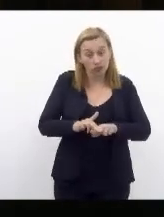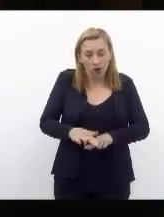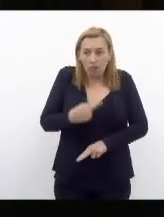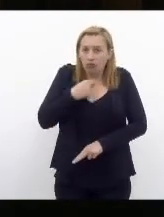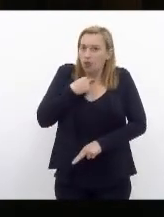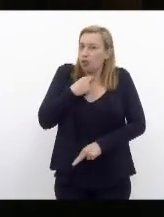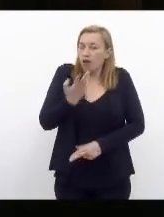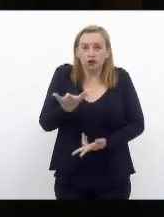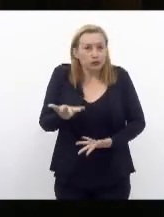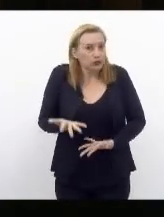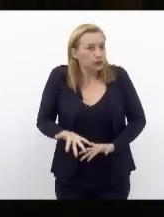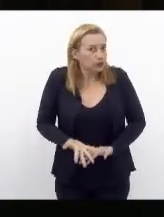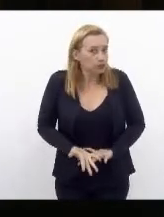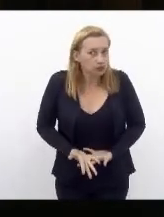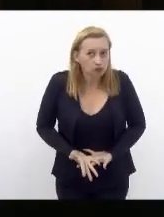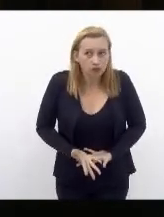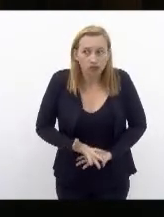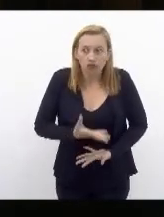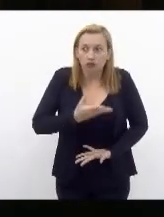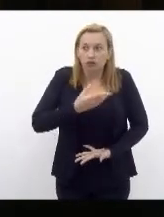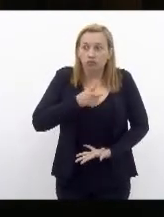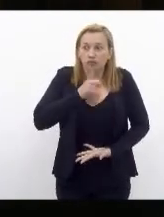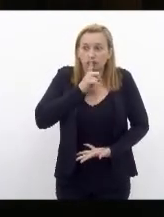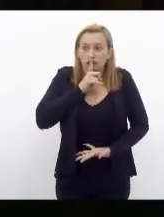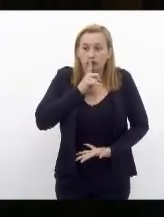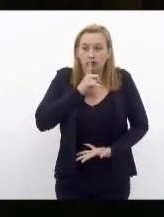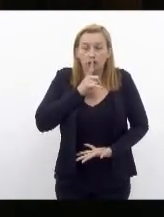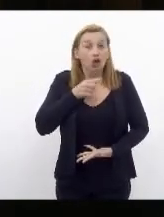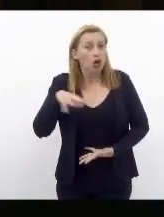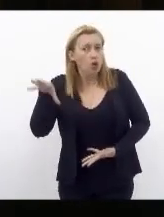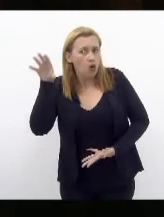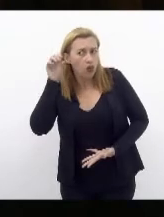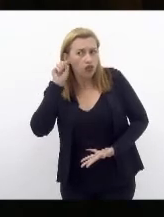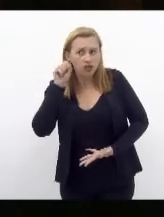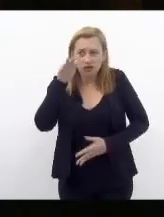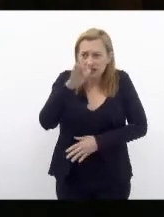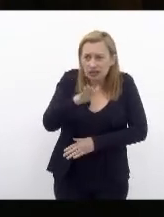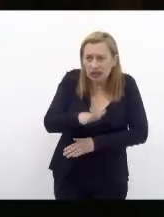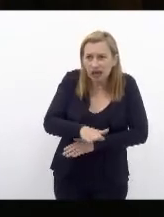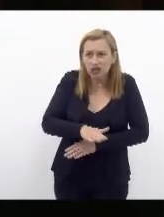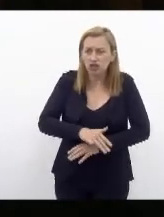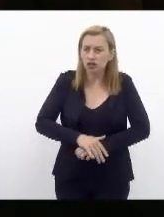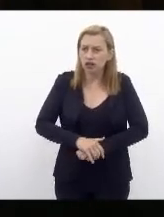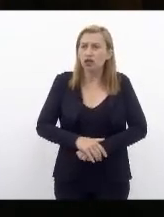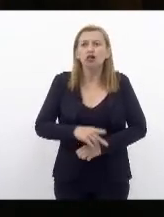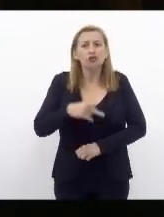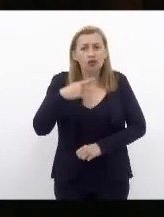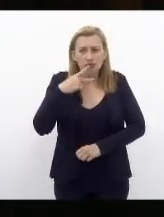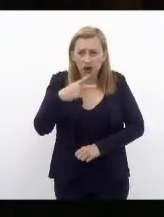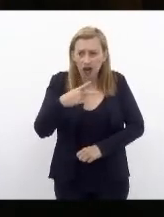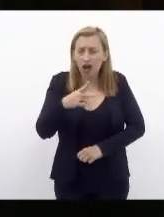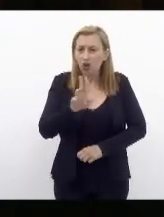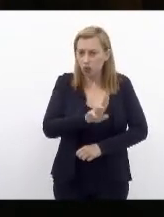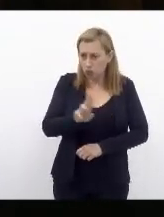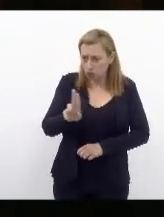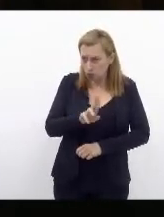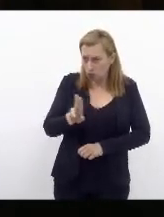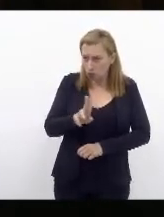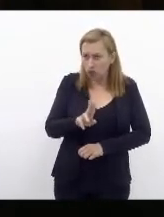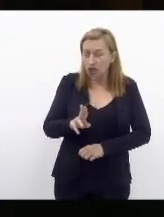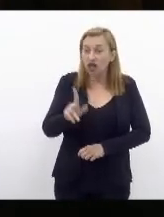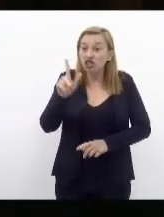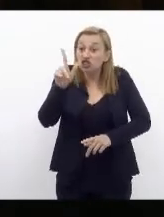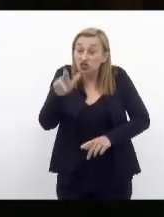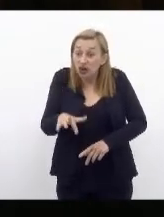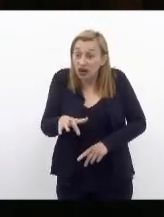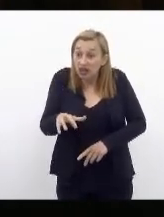posso deixar de comentar que ouvi nessa tarde, e vou dar o nome aos bois, que diferente da deputada que é